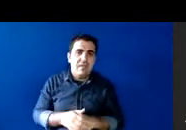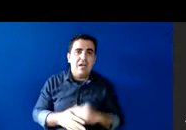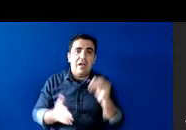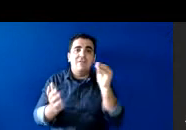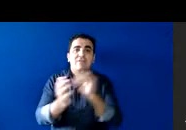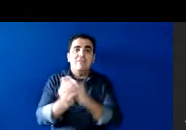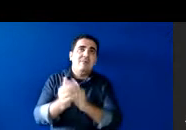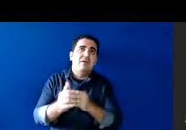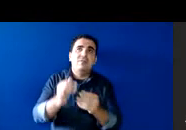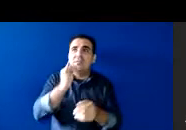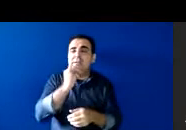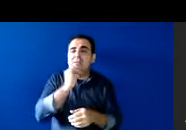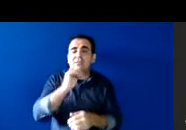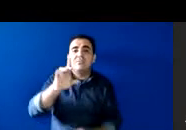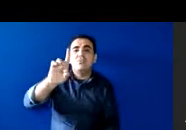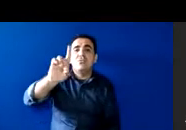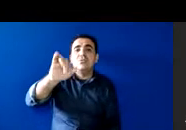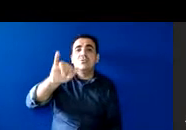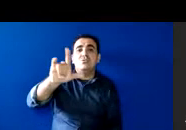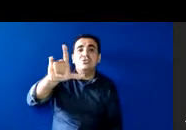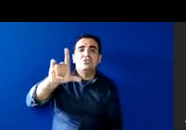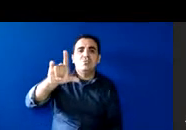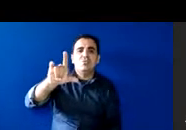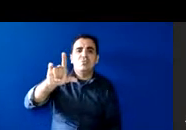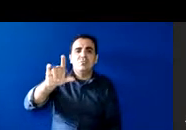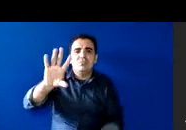por exemplo, o DIU na minha unidade.